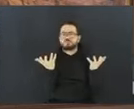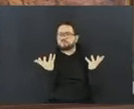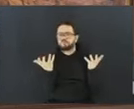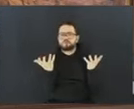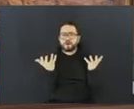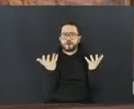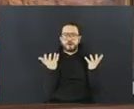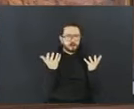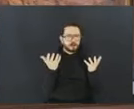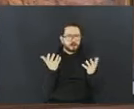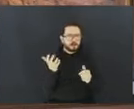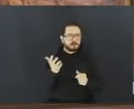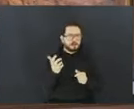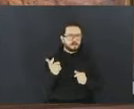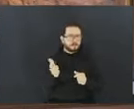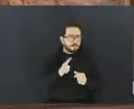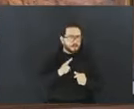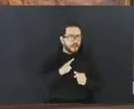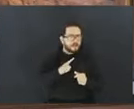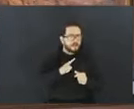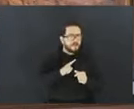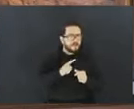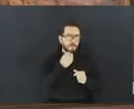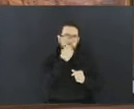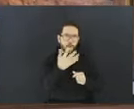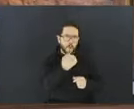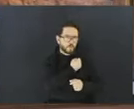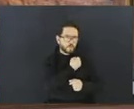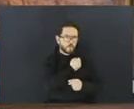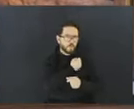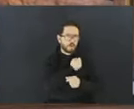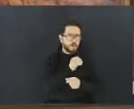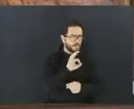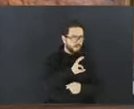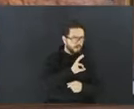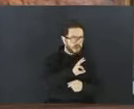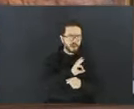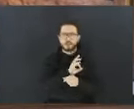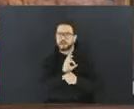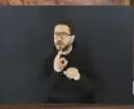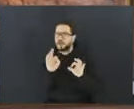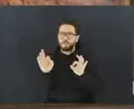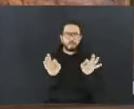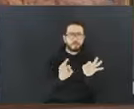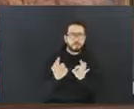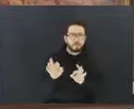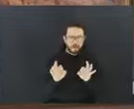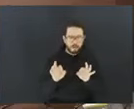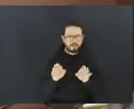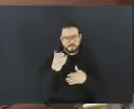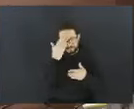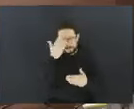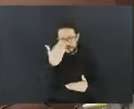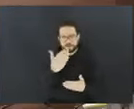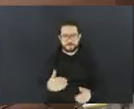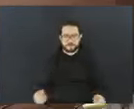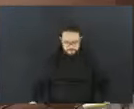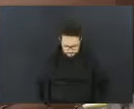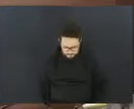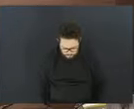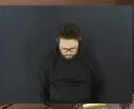Nós temos material humano suficiente para atender essa demanda? Muito obrigada. Obrigado, vereadora.